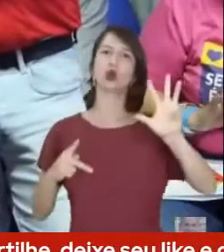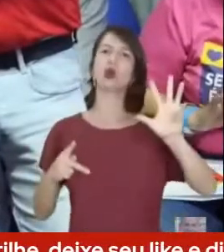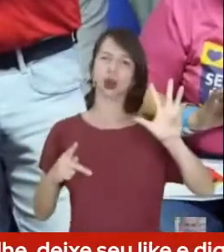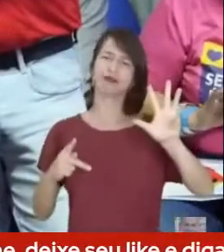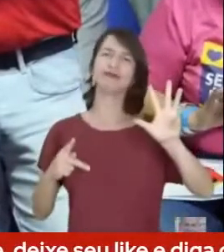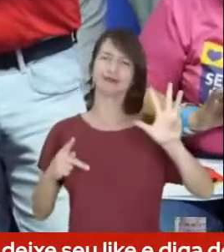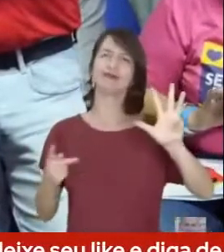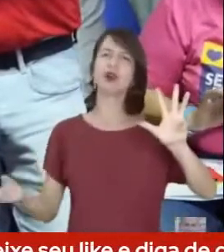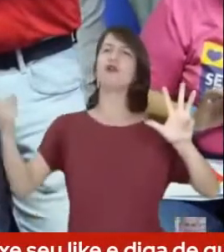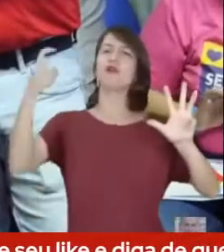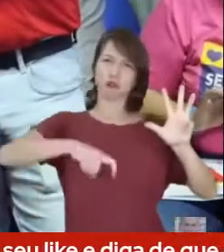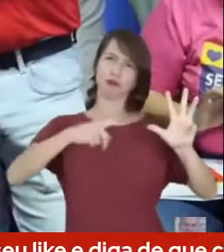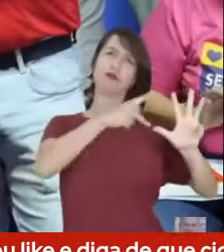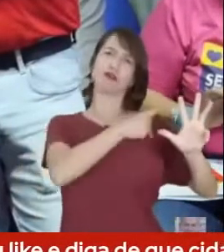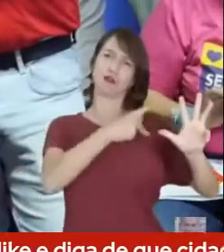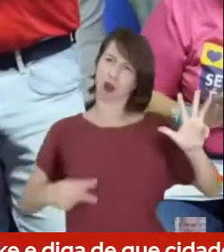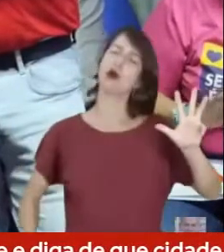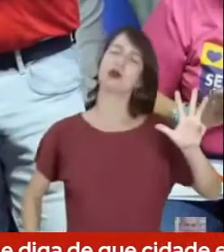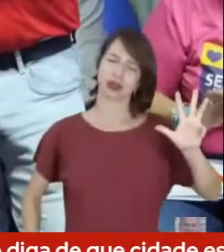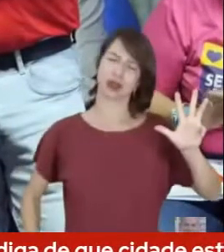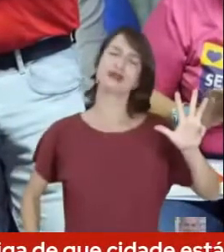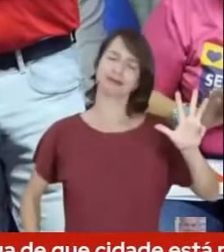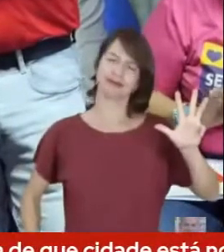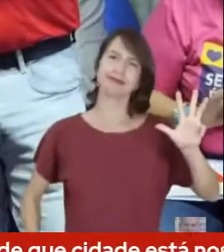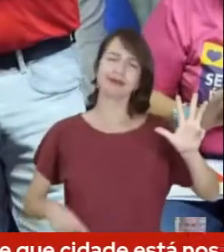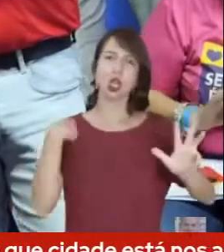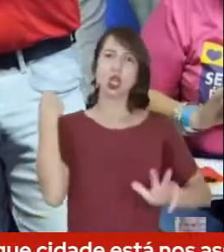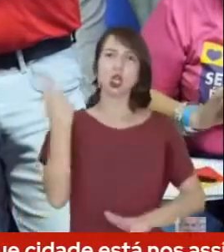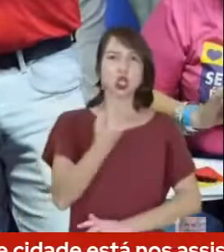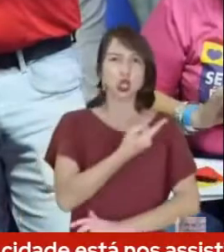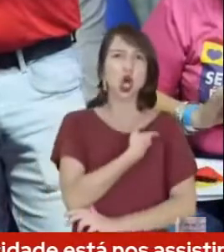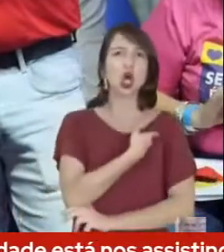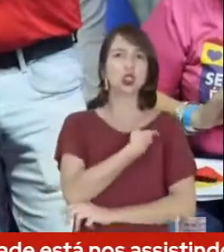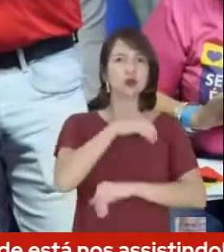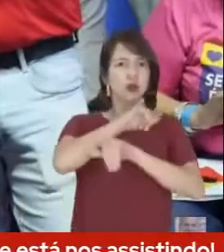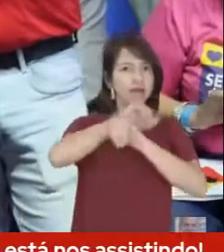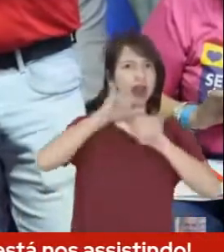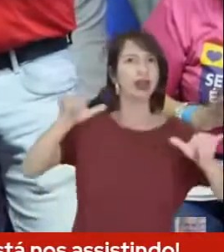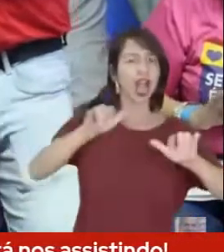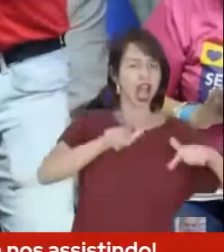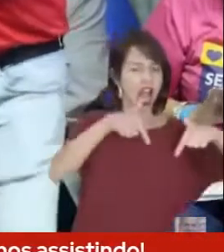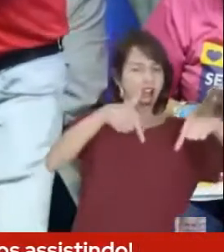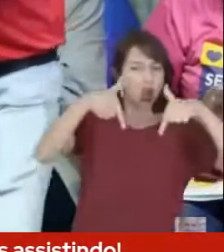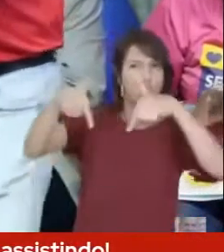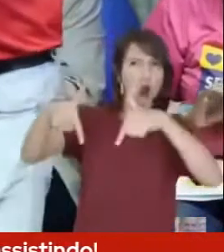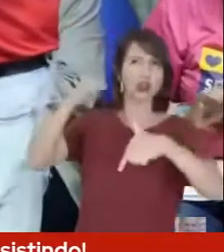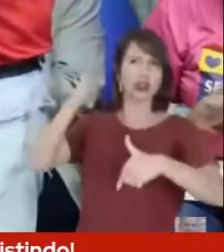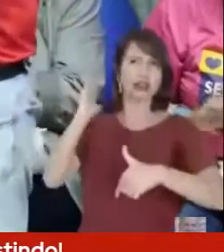dizer: a luta começou, pode contar com a gente! Vamos em frente!